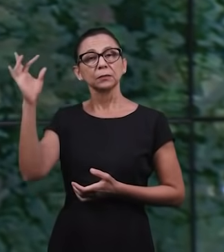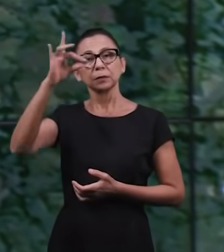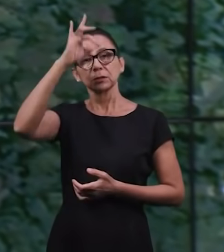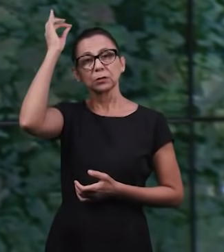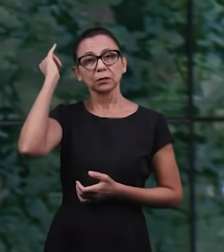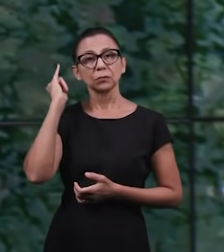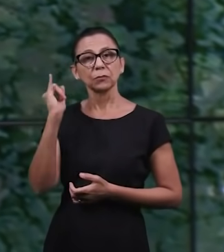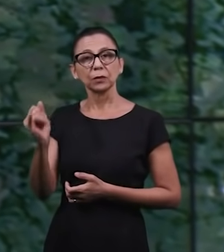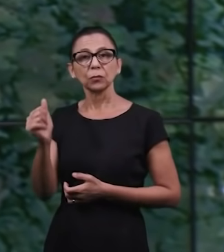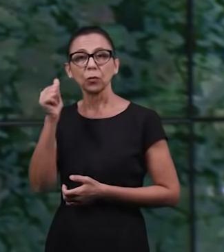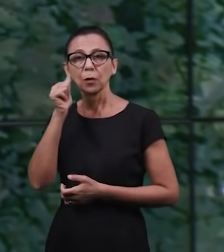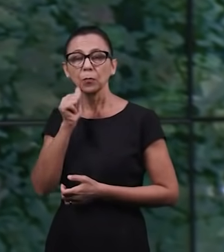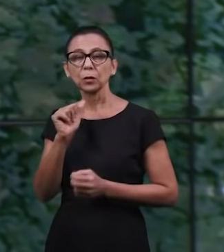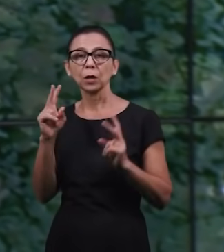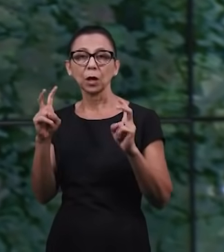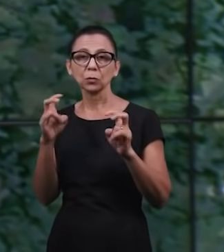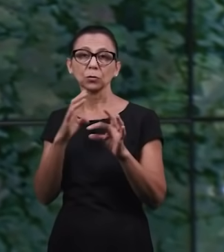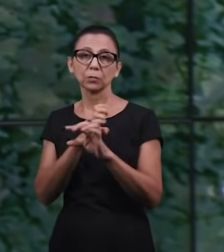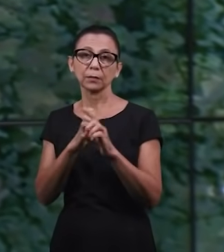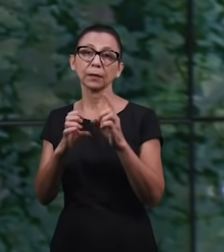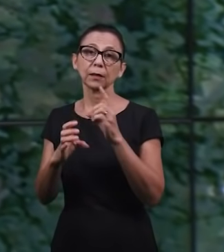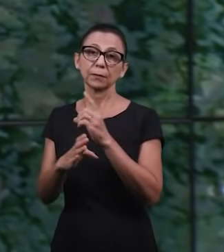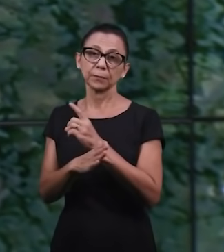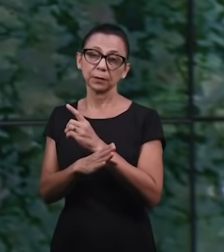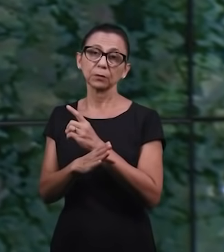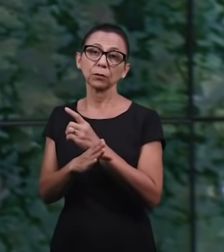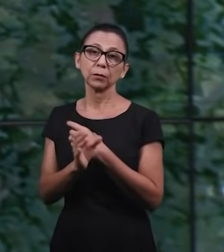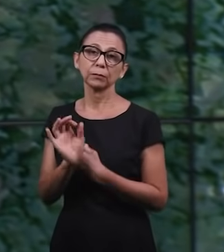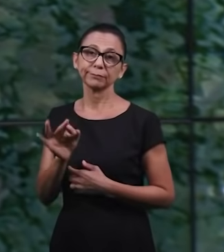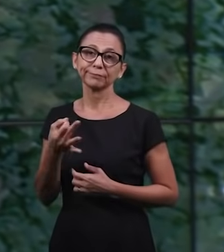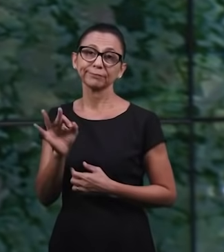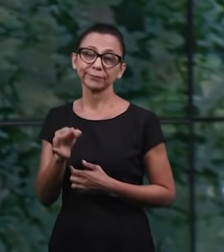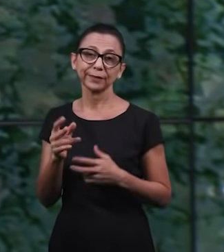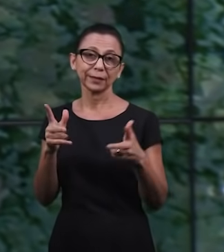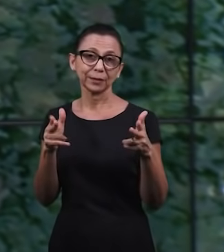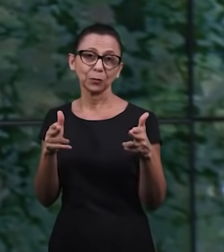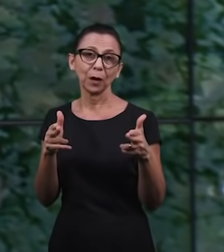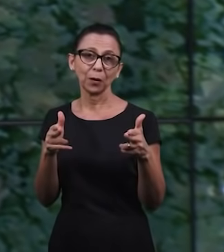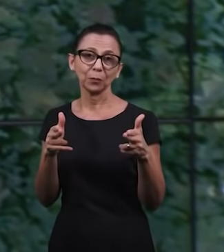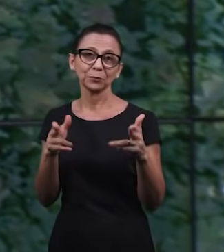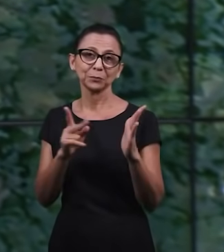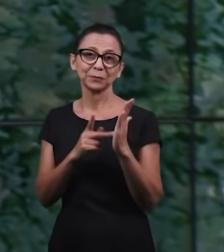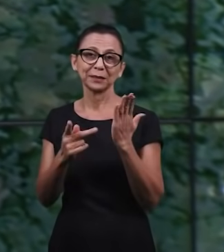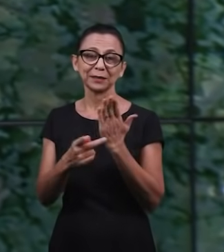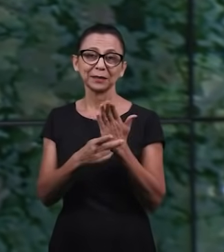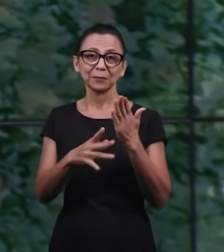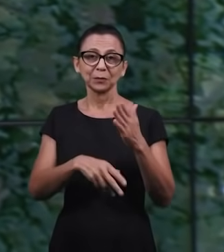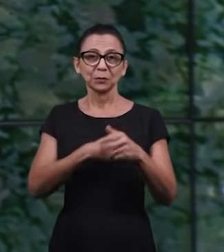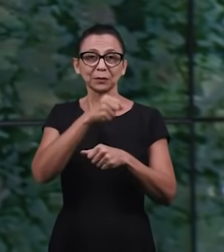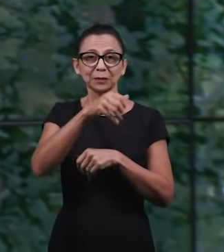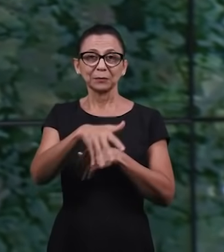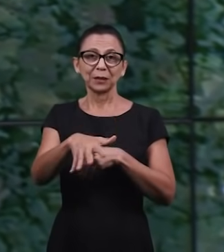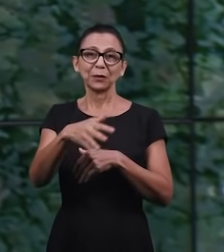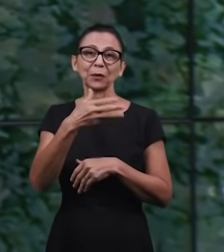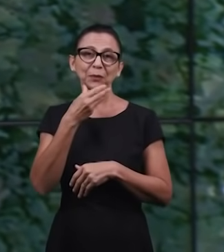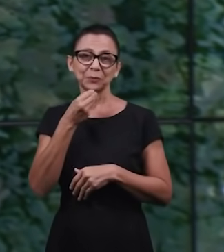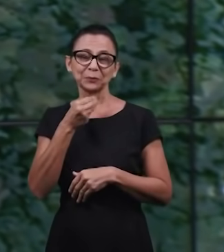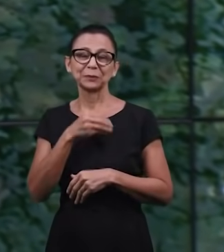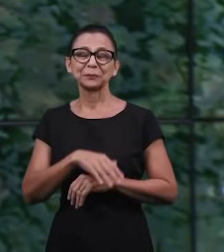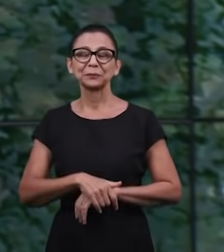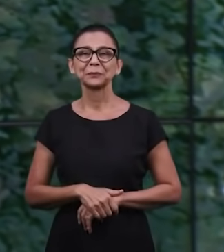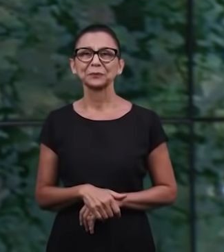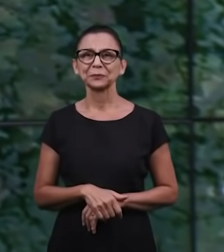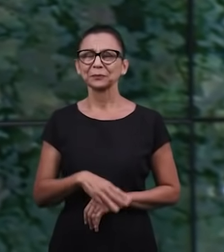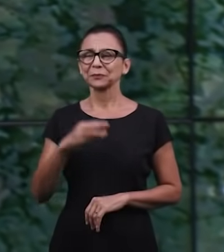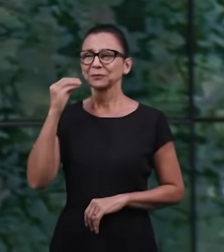abordado naquela semana da Escola Bíblica Dominical, que era exatamente a parábola do semeador. Que experiência notável! E